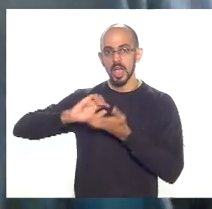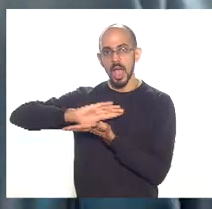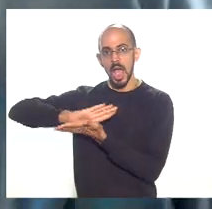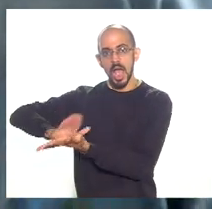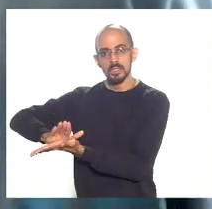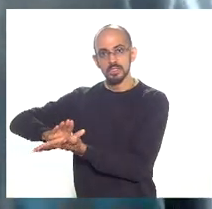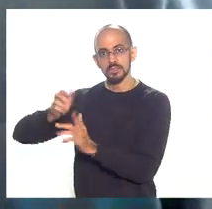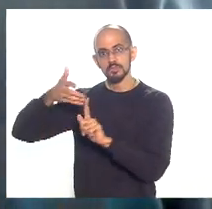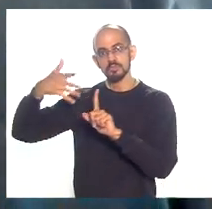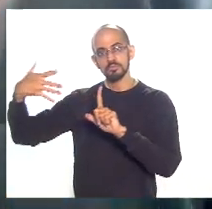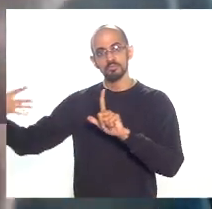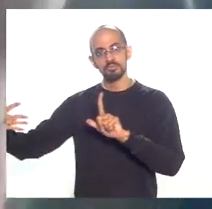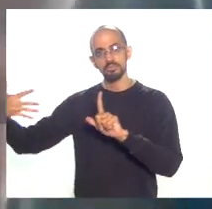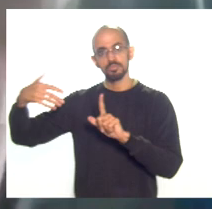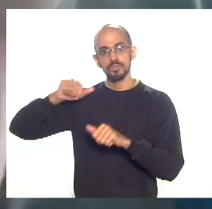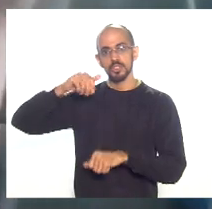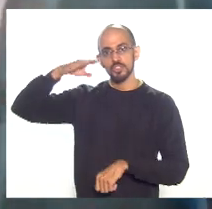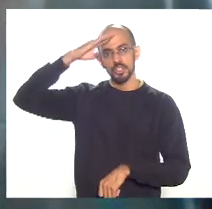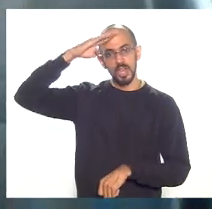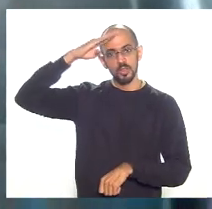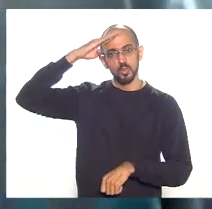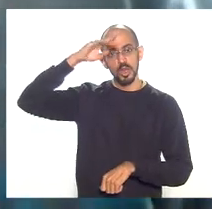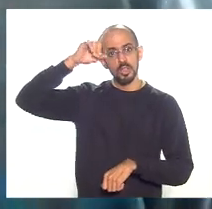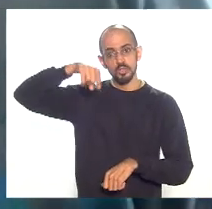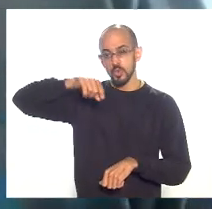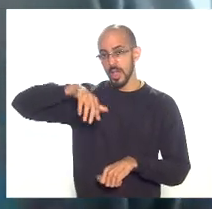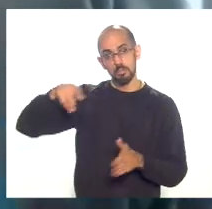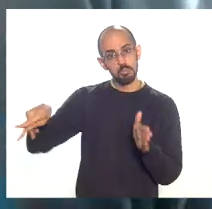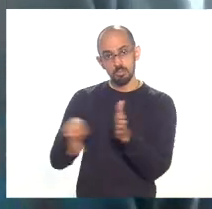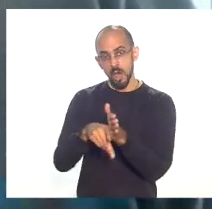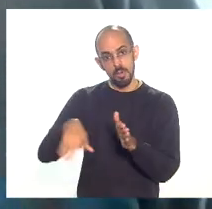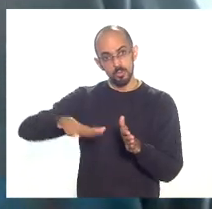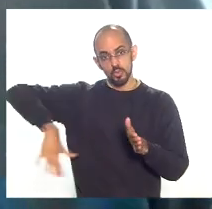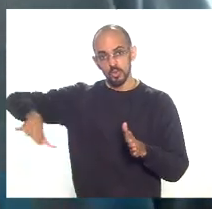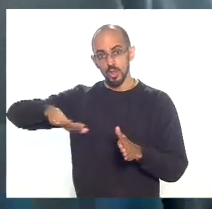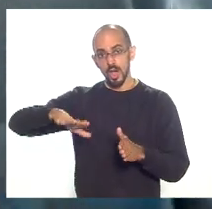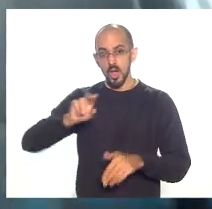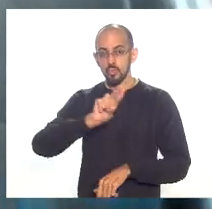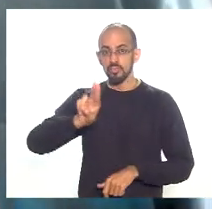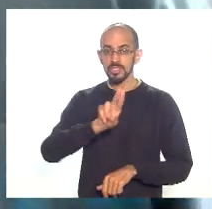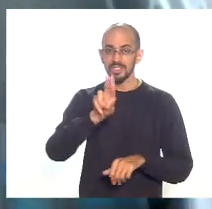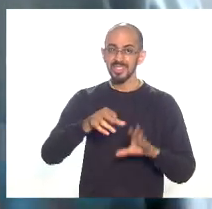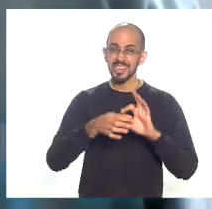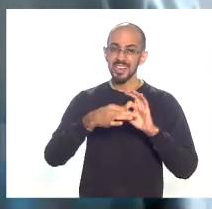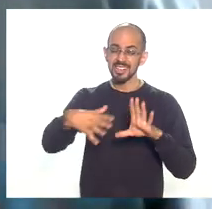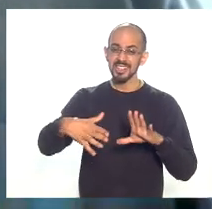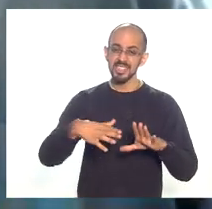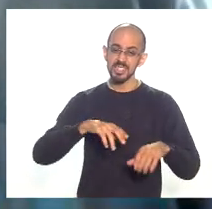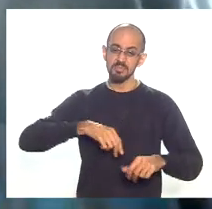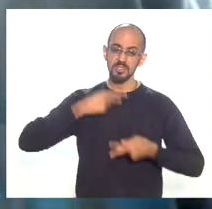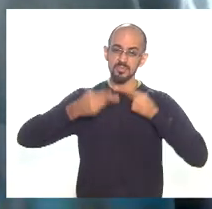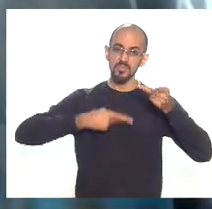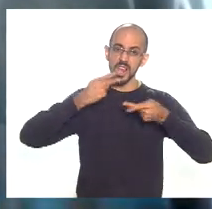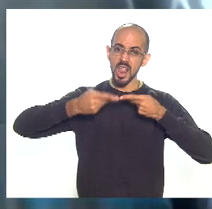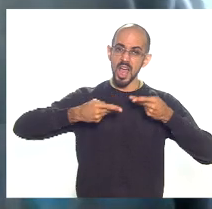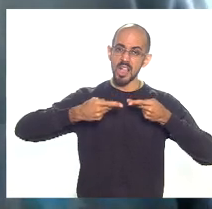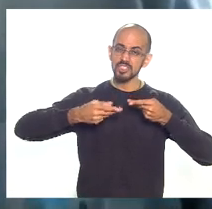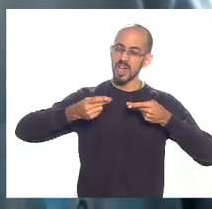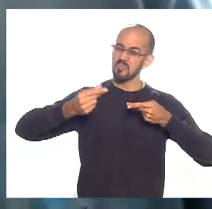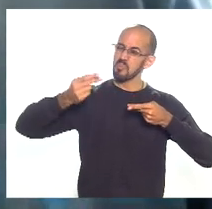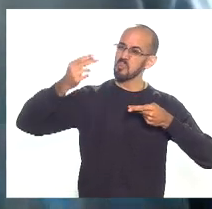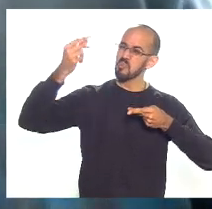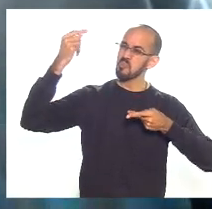LGBT ou ditadura isso faz parte do ambiente a universidade é livre de opinião desde a idade média então Eliomar Coelho